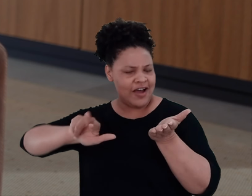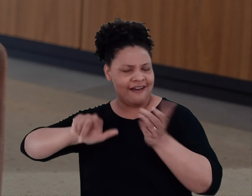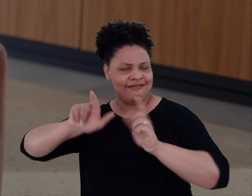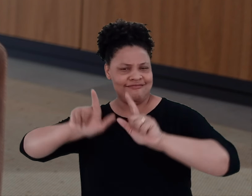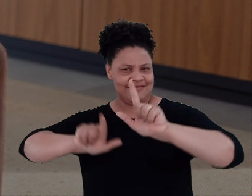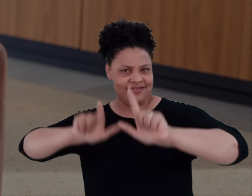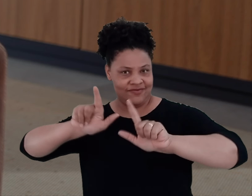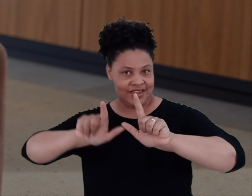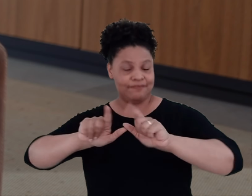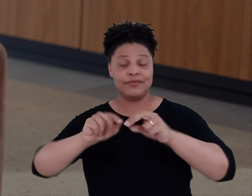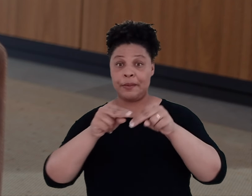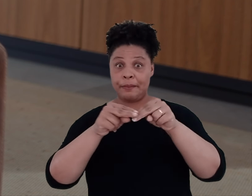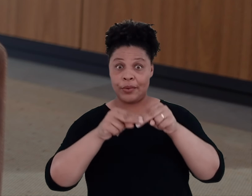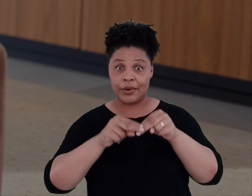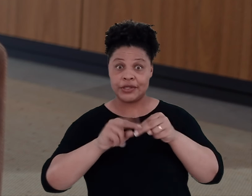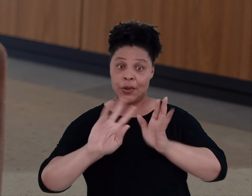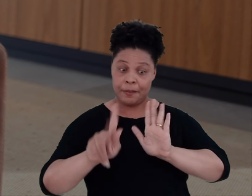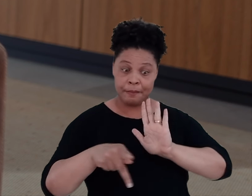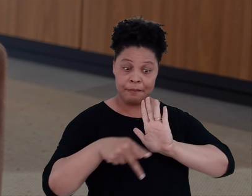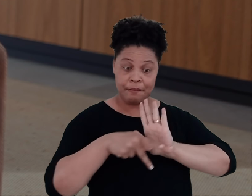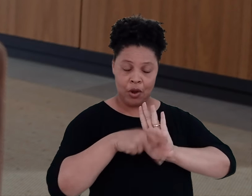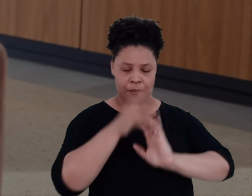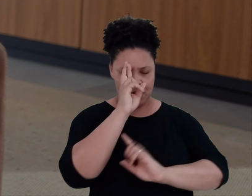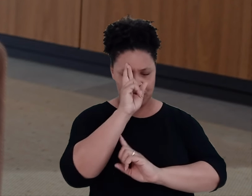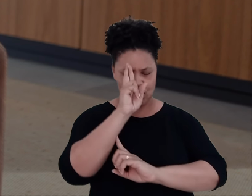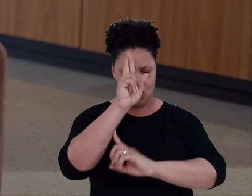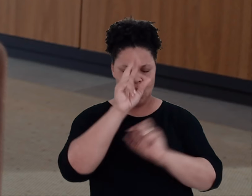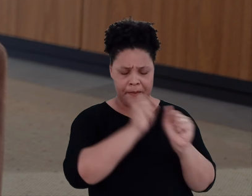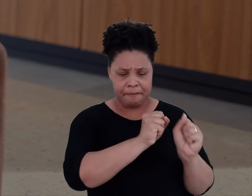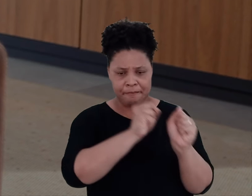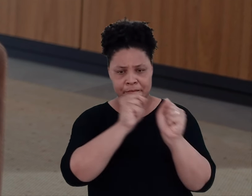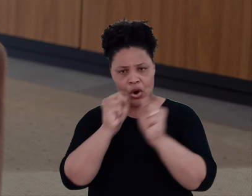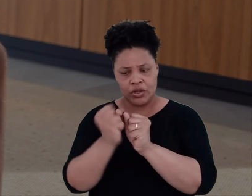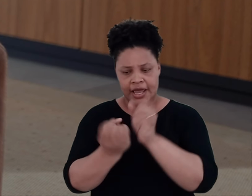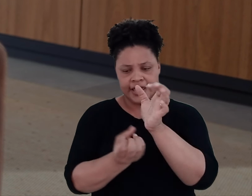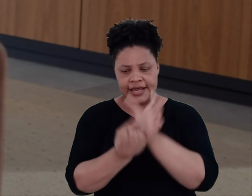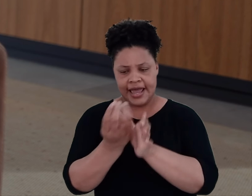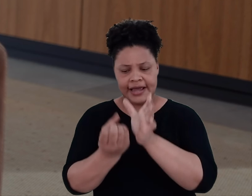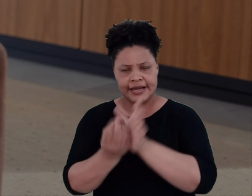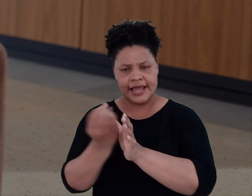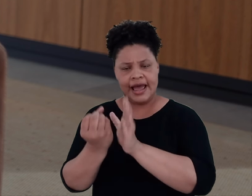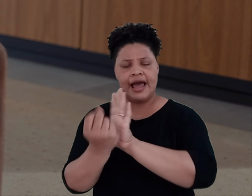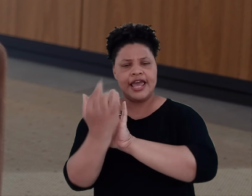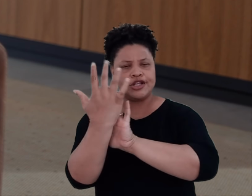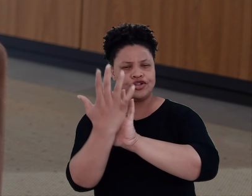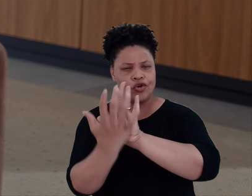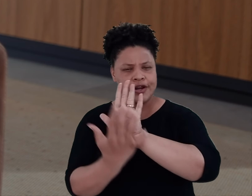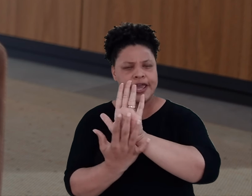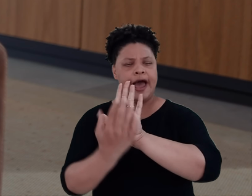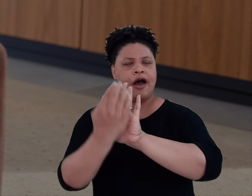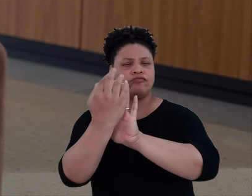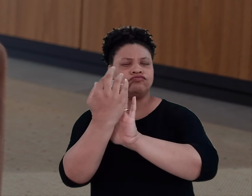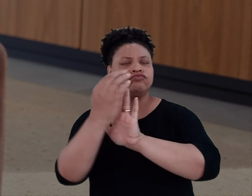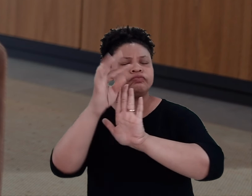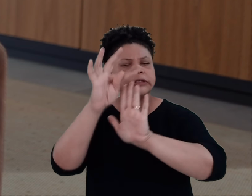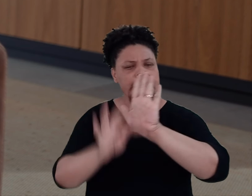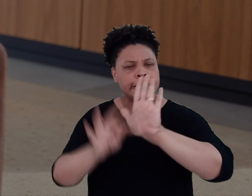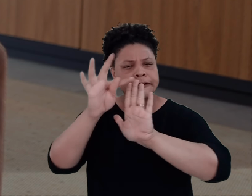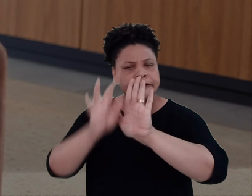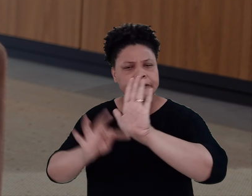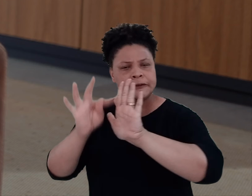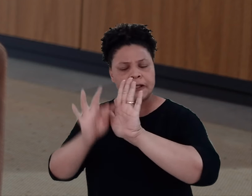empreendimentos em que sejamos donos das narrativas e que tenhamos poder para criar diretrizes editoriais que acolham nossa